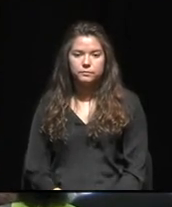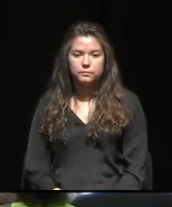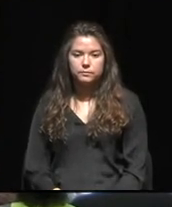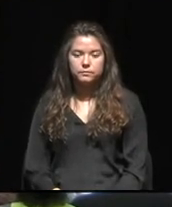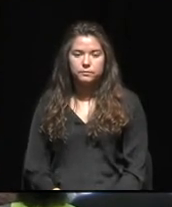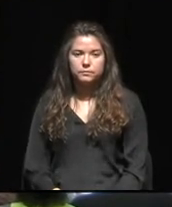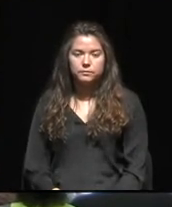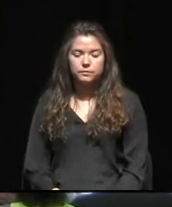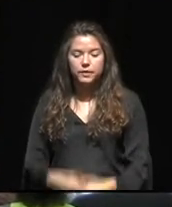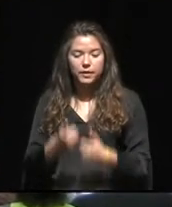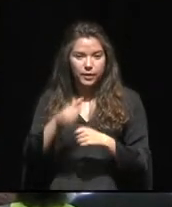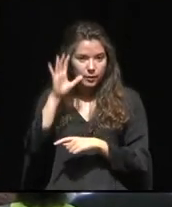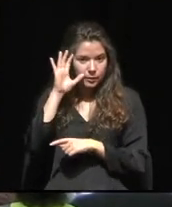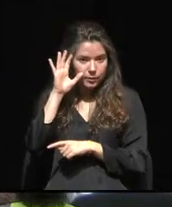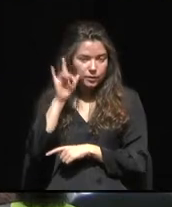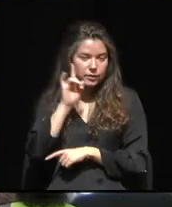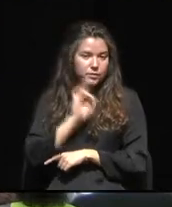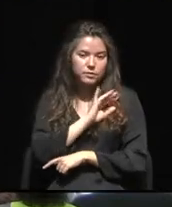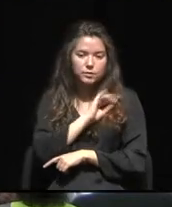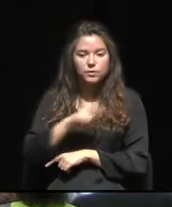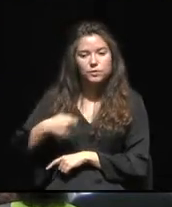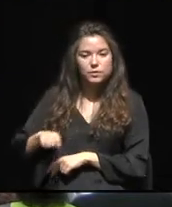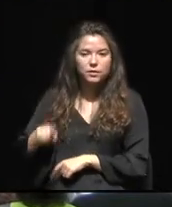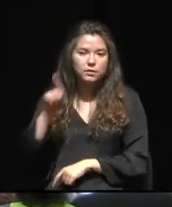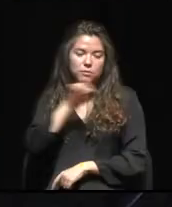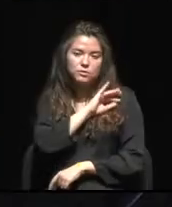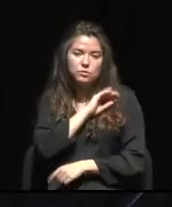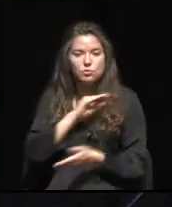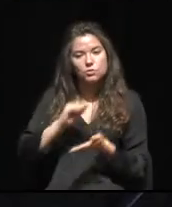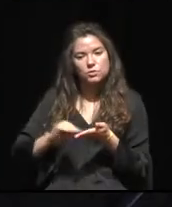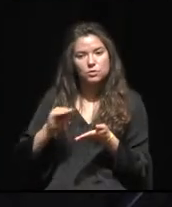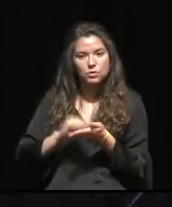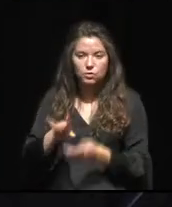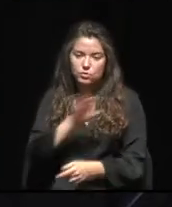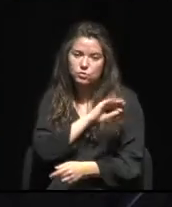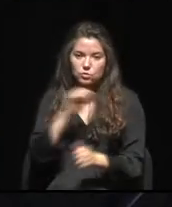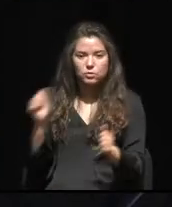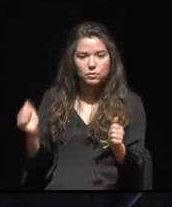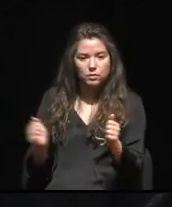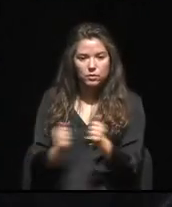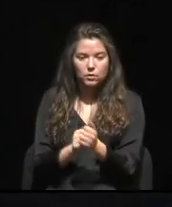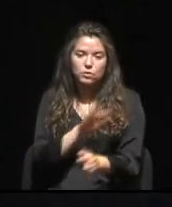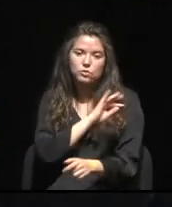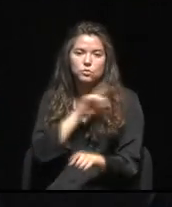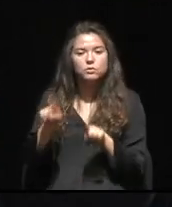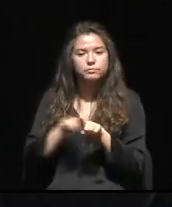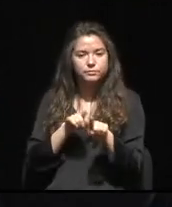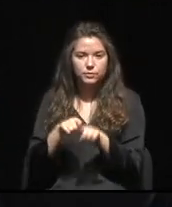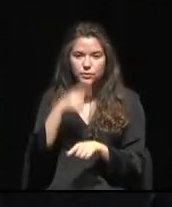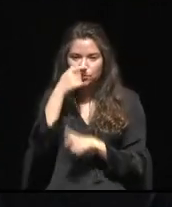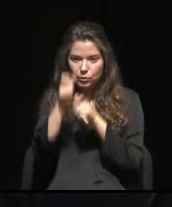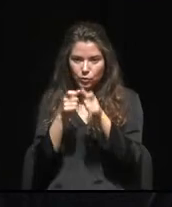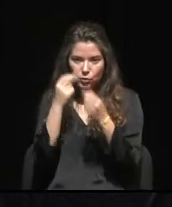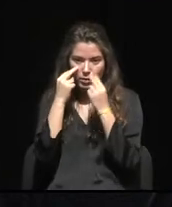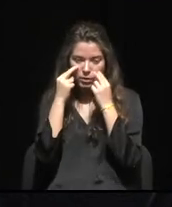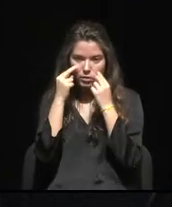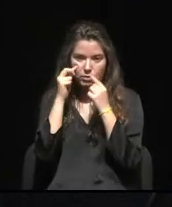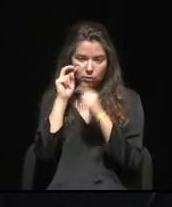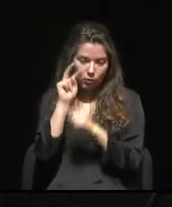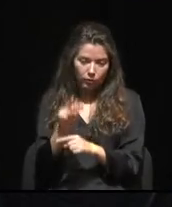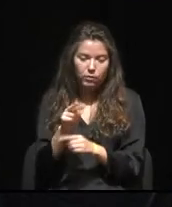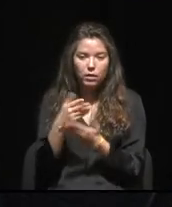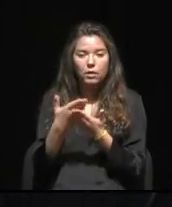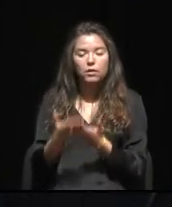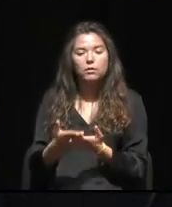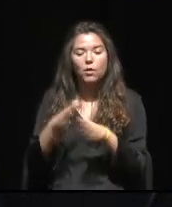PCP Boa tarde senhora Presidente senhoras secretárias senhores vereadores senhores deputados caro público apresentamos aqui na